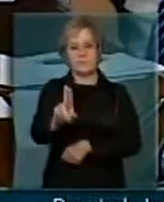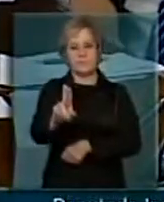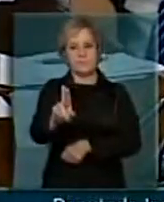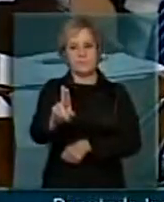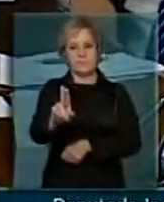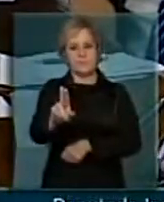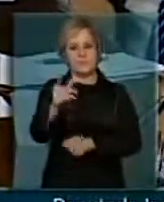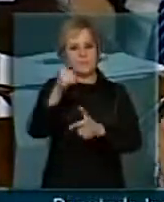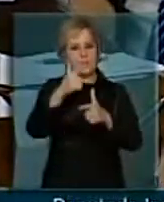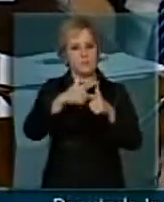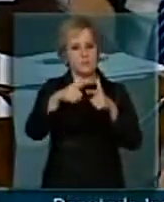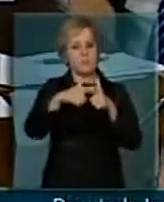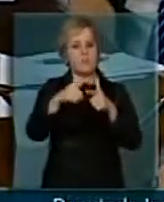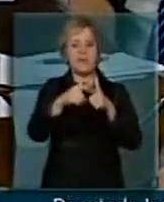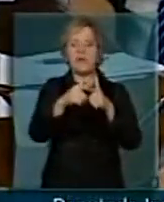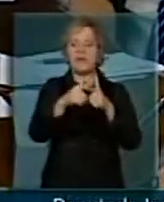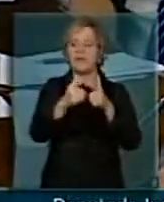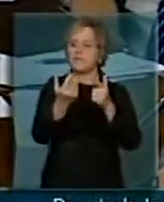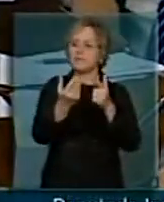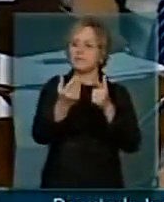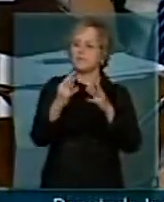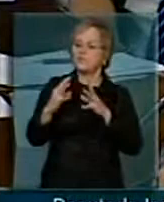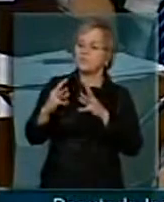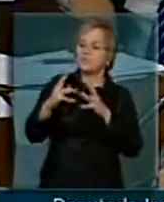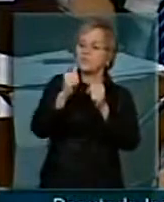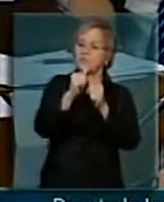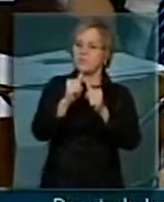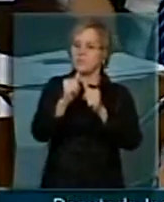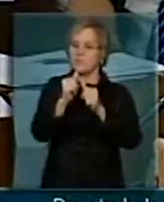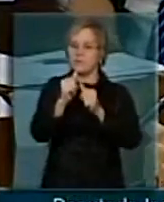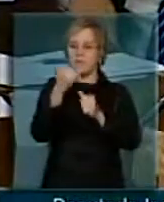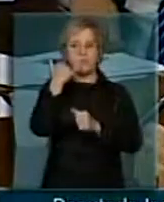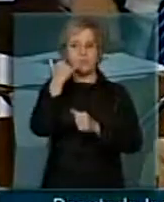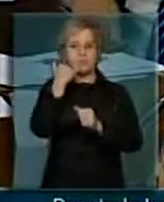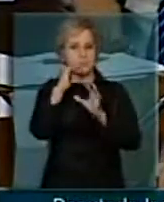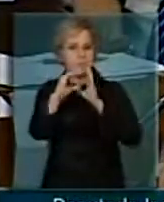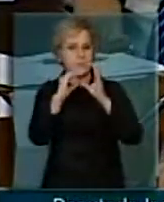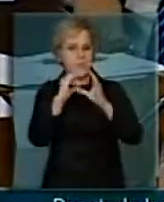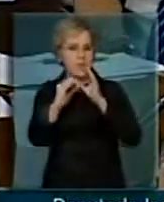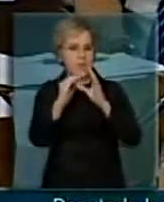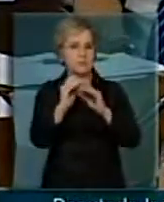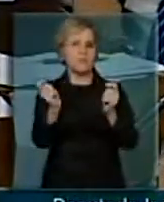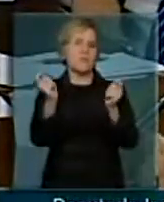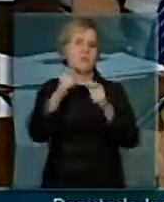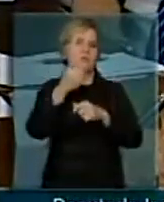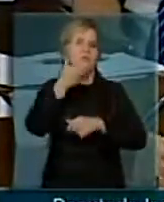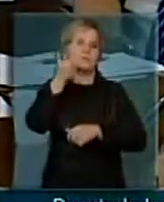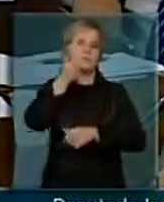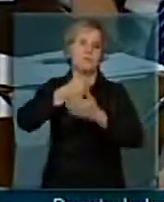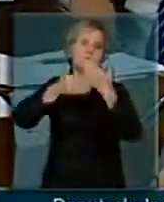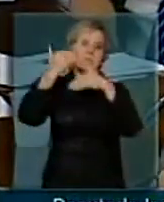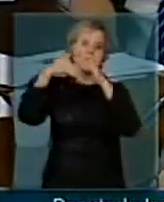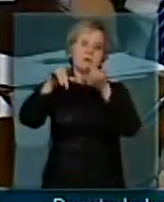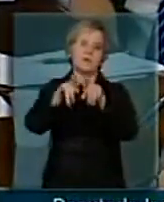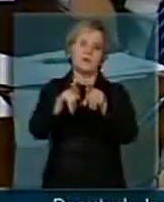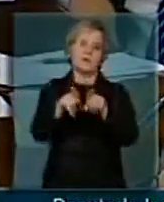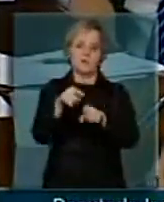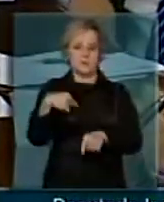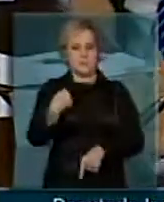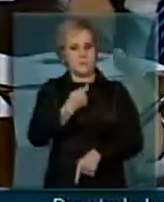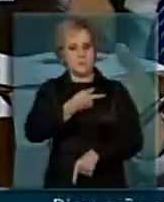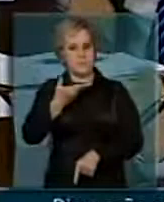de universalização das telecomunicações possam realmente avançar muito e, sem dúvida nenhuma, nós estaremos